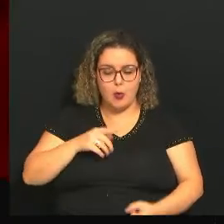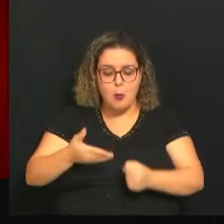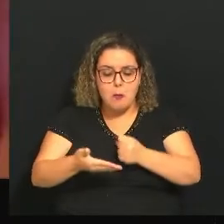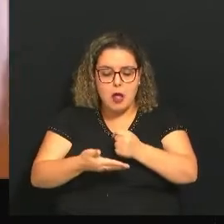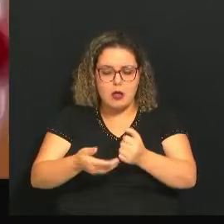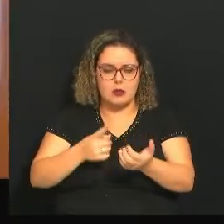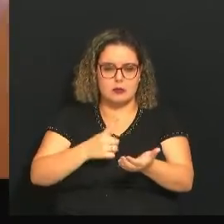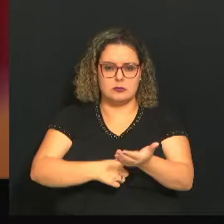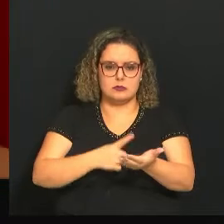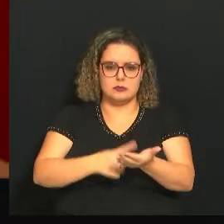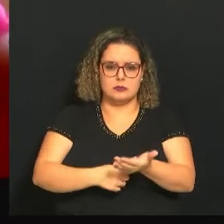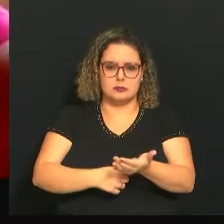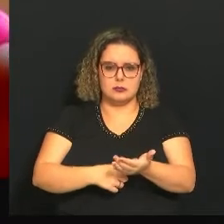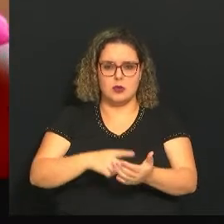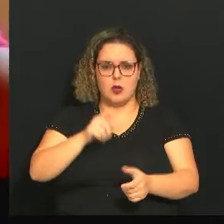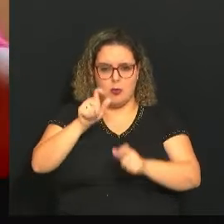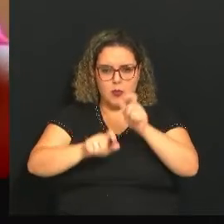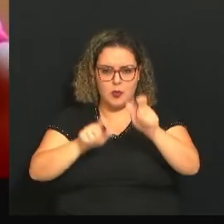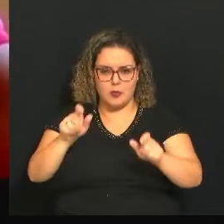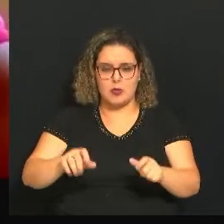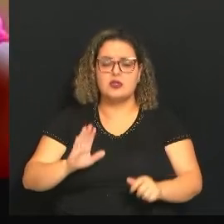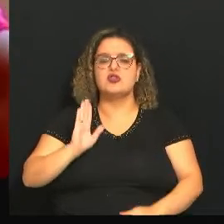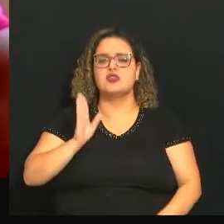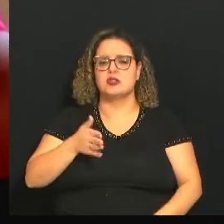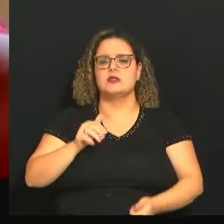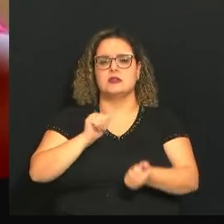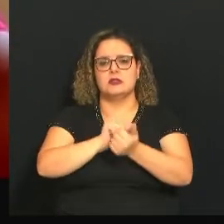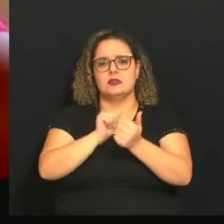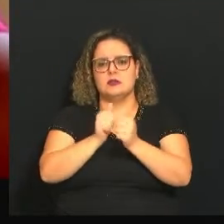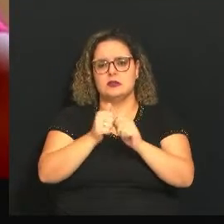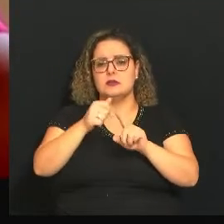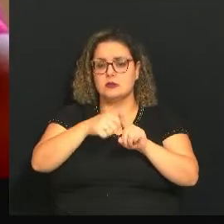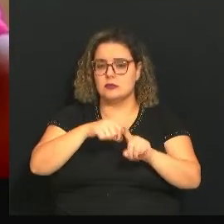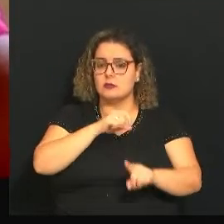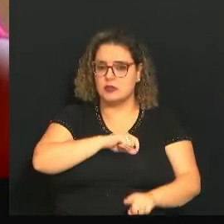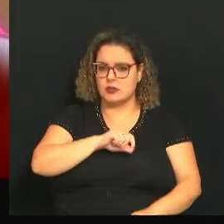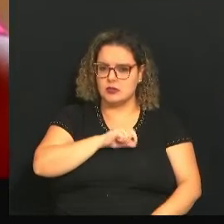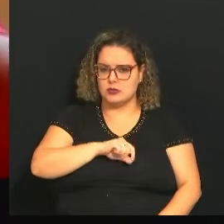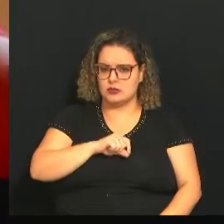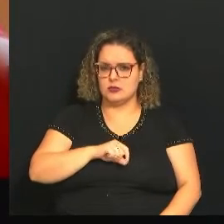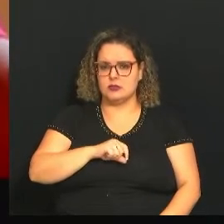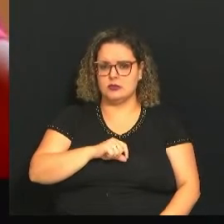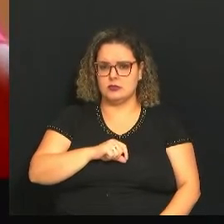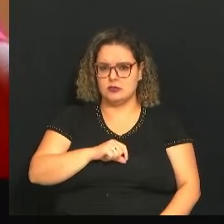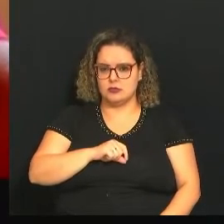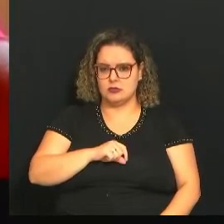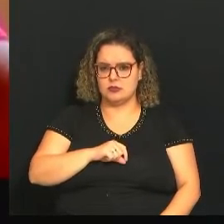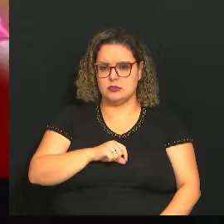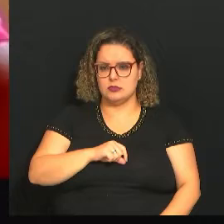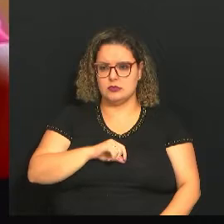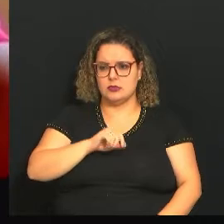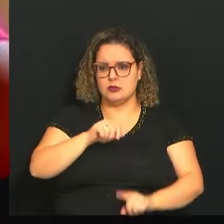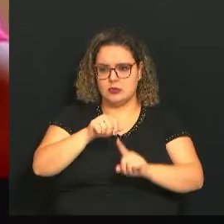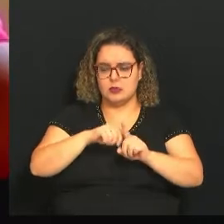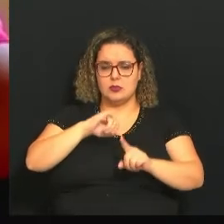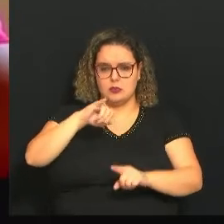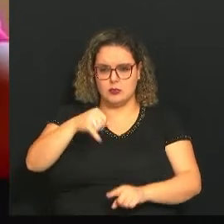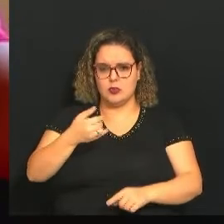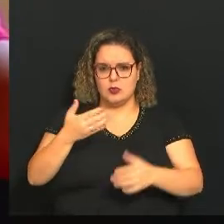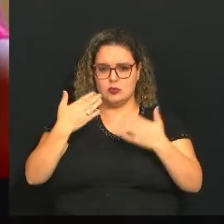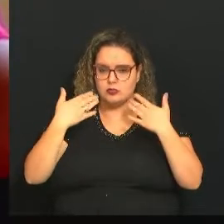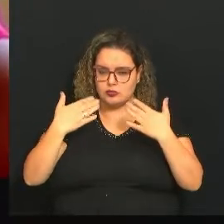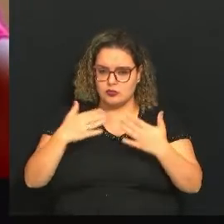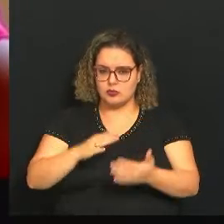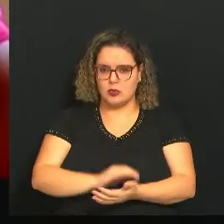população, ele teria reajustado já em janeiro o salário dos servidores. Eu vi que aqui estava tendo até agora uma live aí